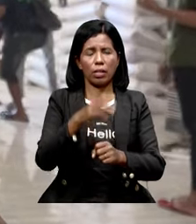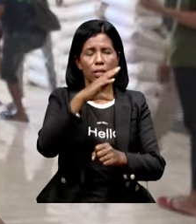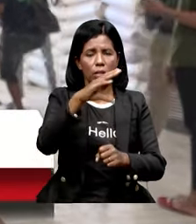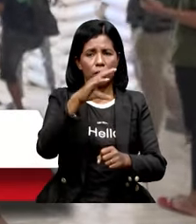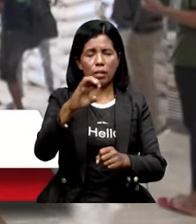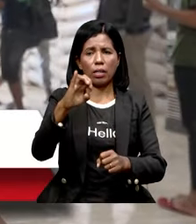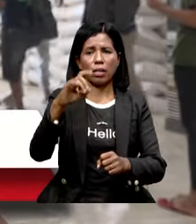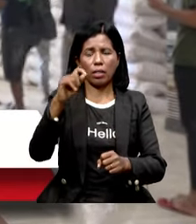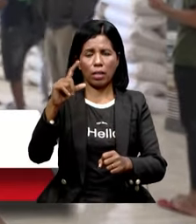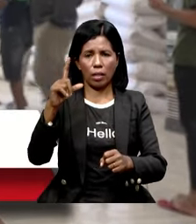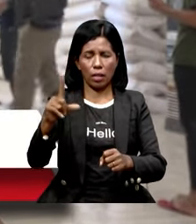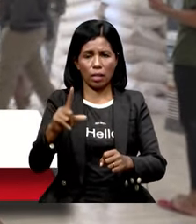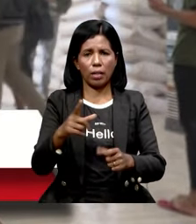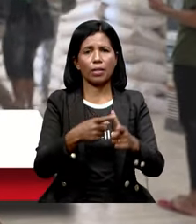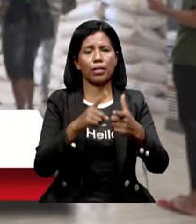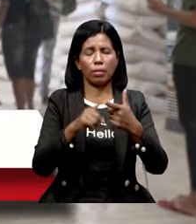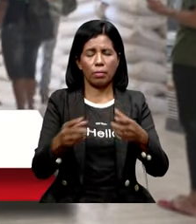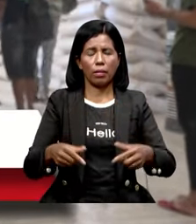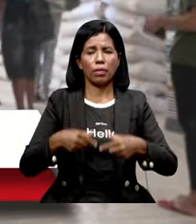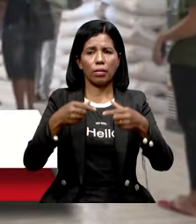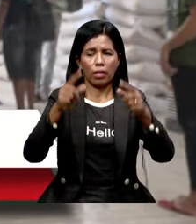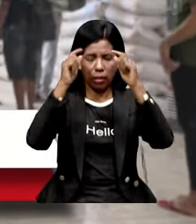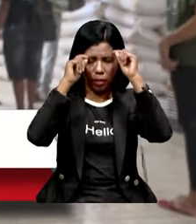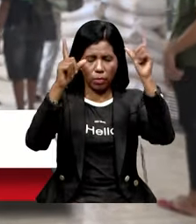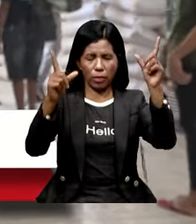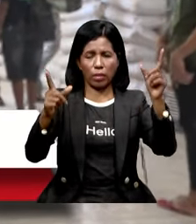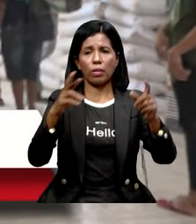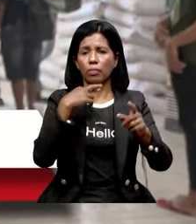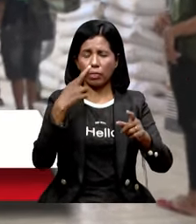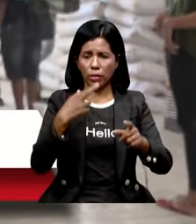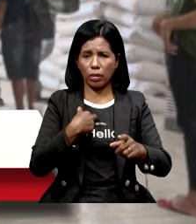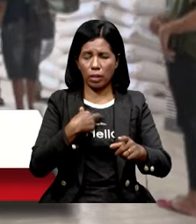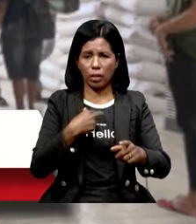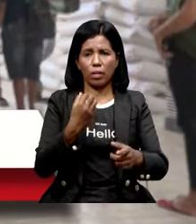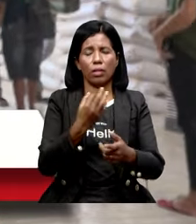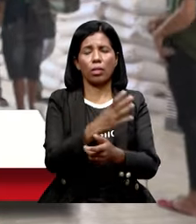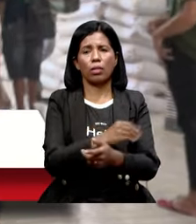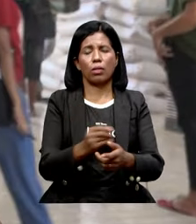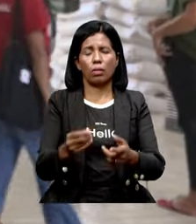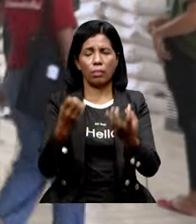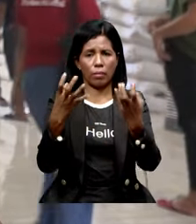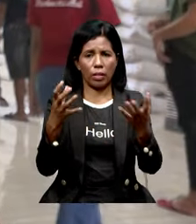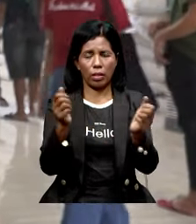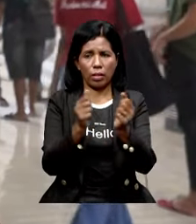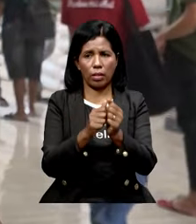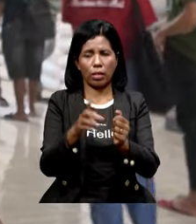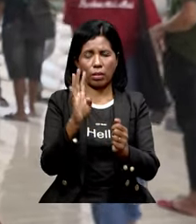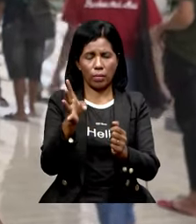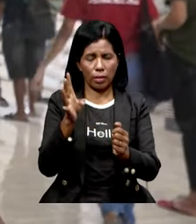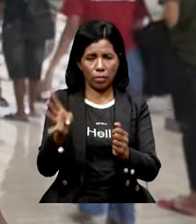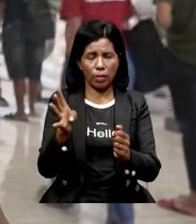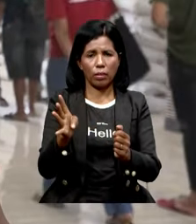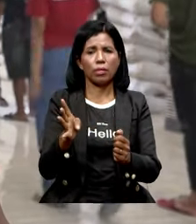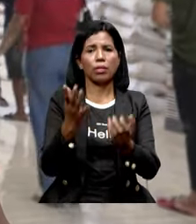CCITL ne be maka produtu nasional Timor Nian Rasik. Ho tonelada 40 tonelada hat